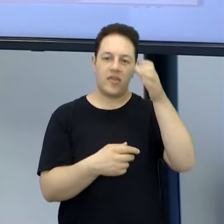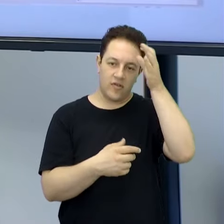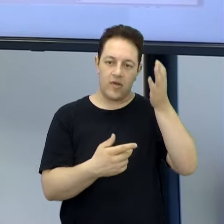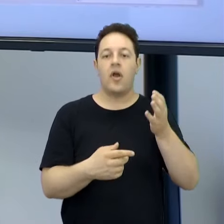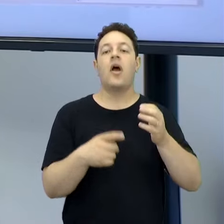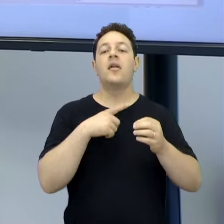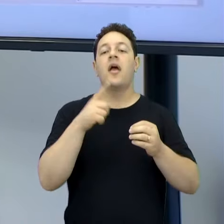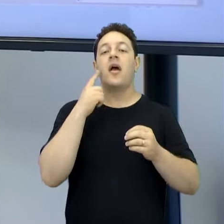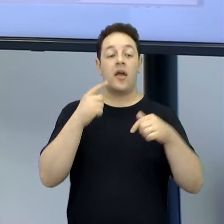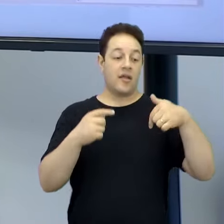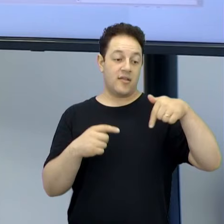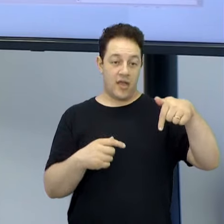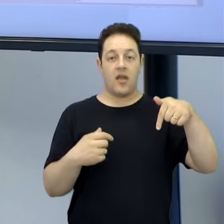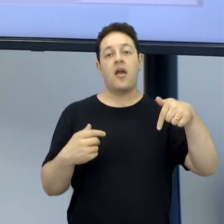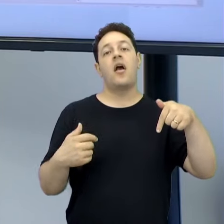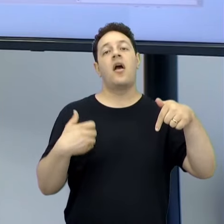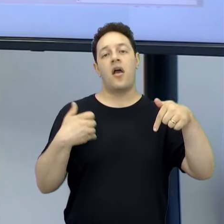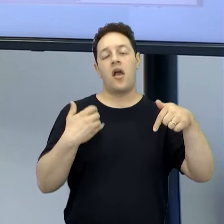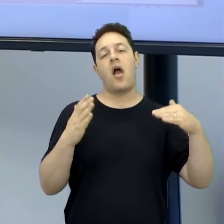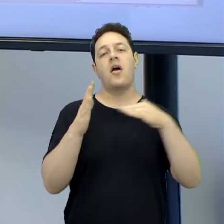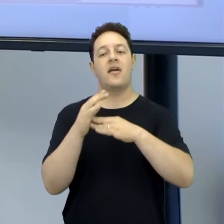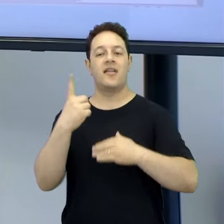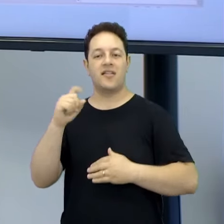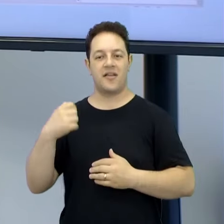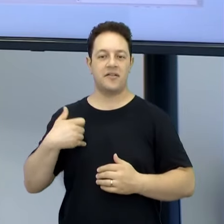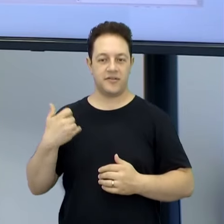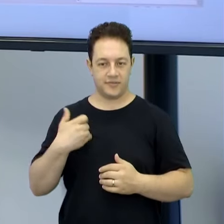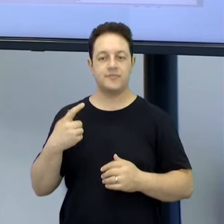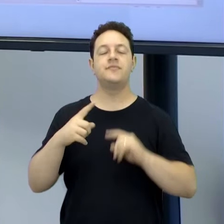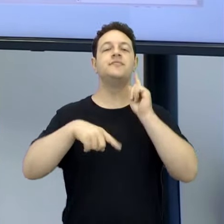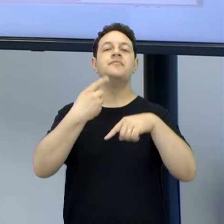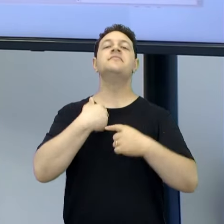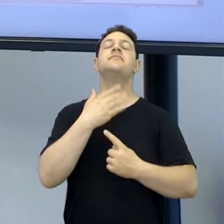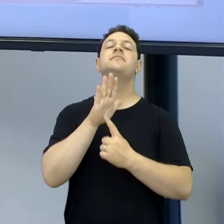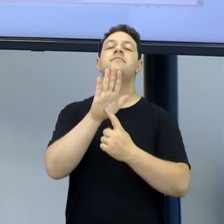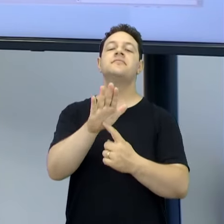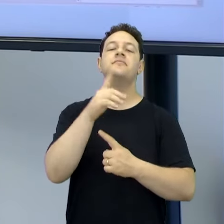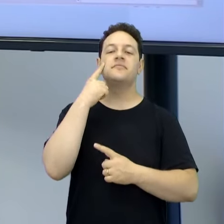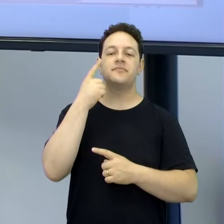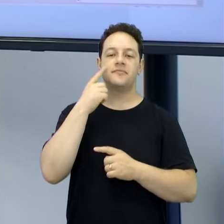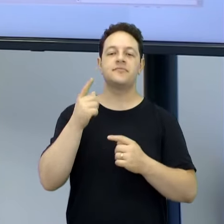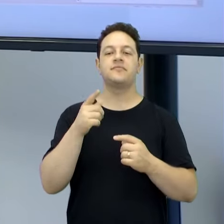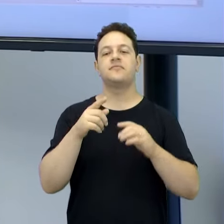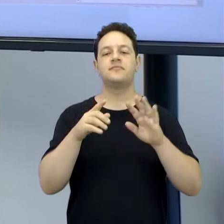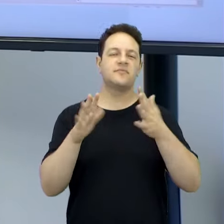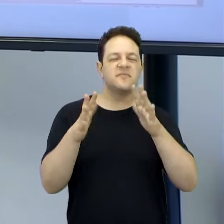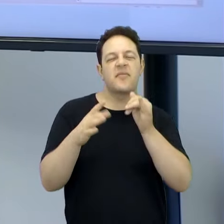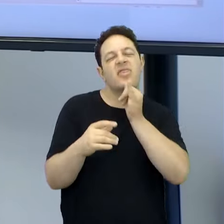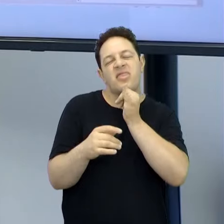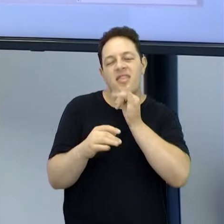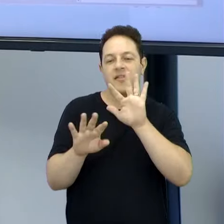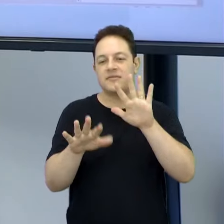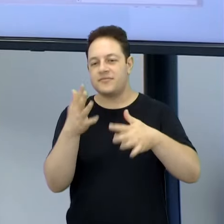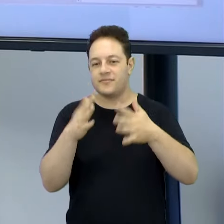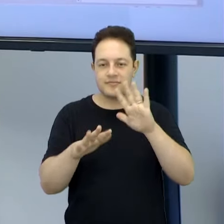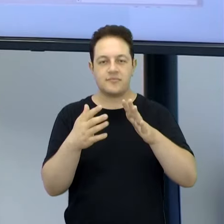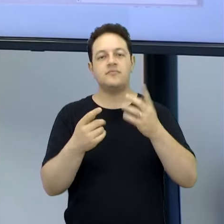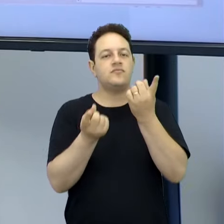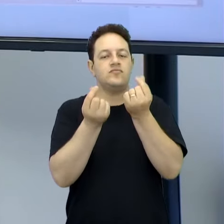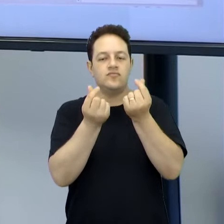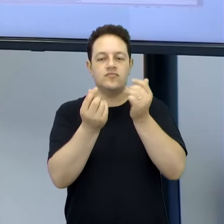vocês fazerem dos 7 a 10 anos. E eu apresentei aí uma projeção financeira fictícia, né? Uma